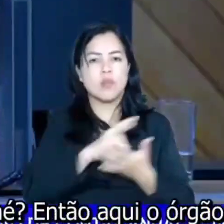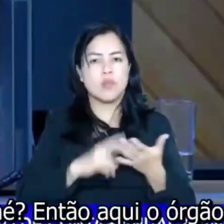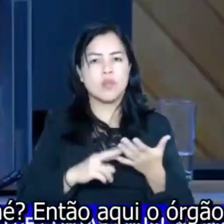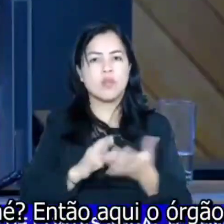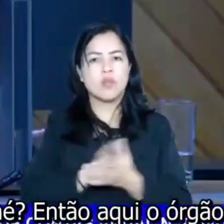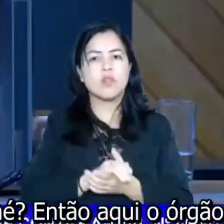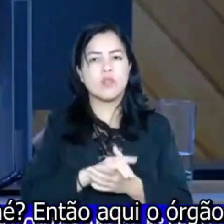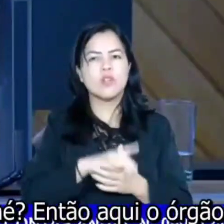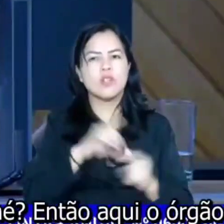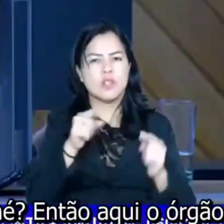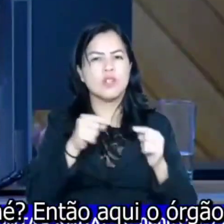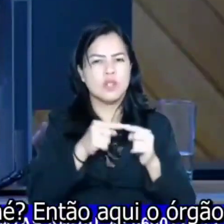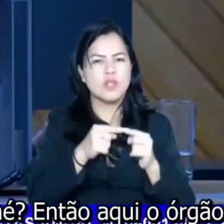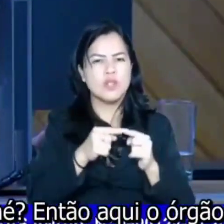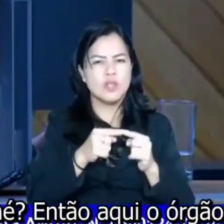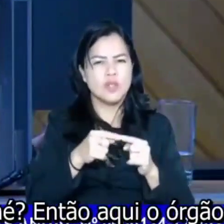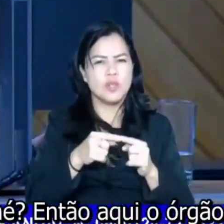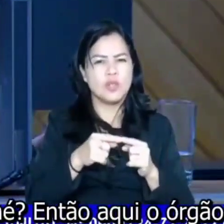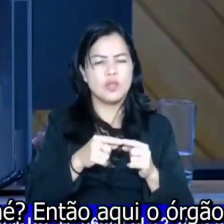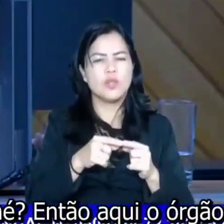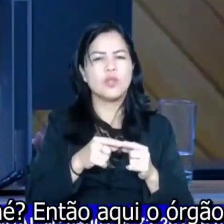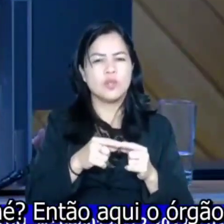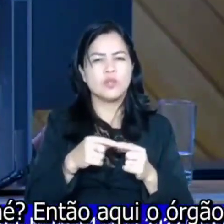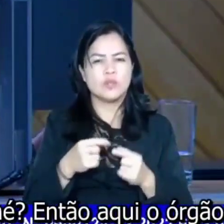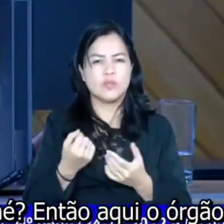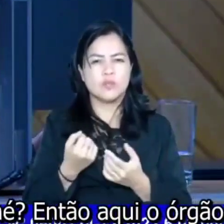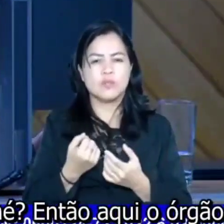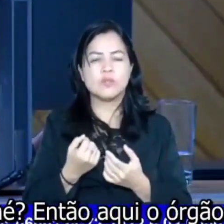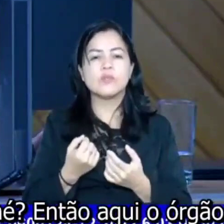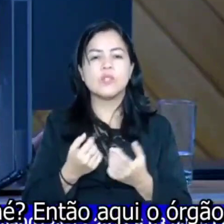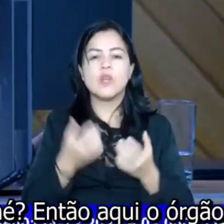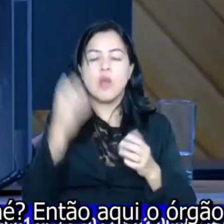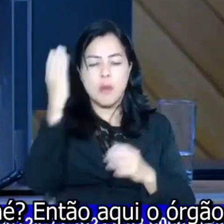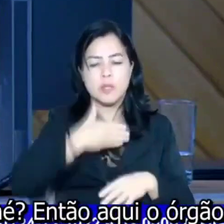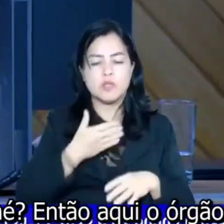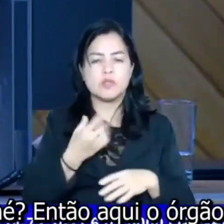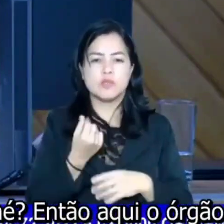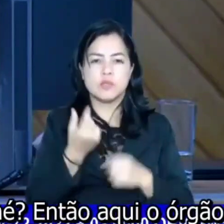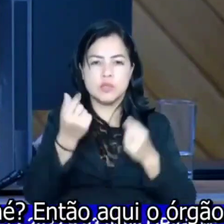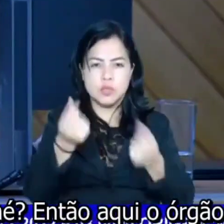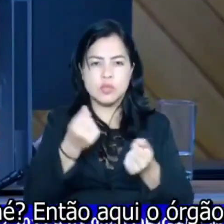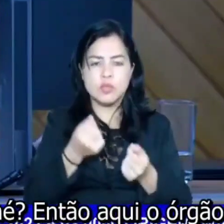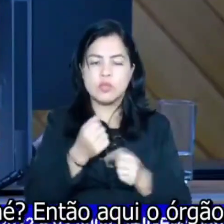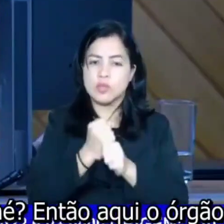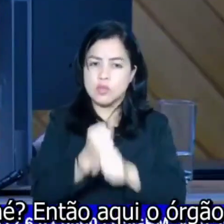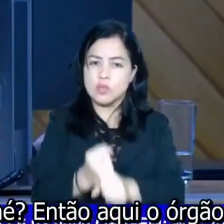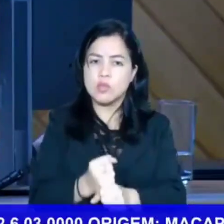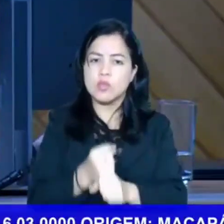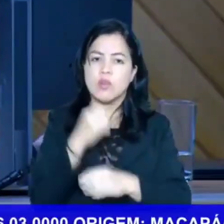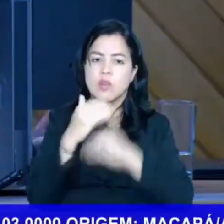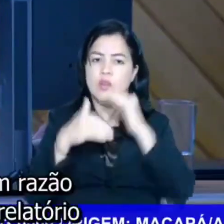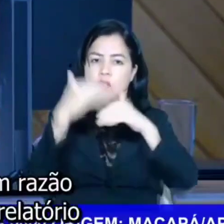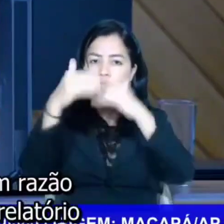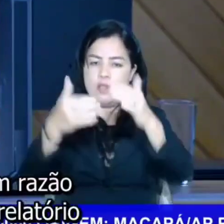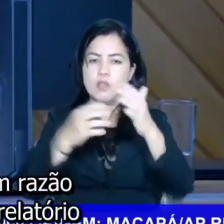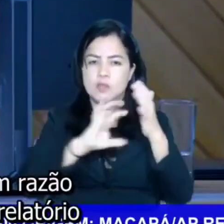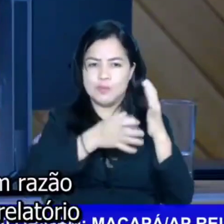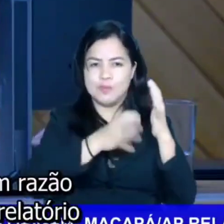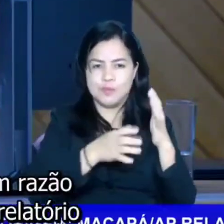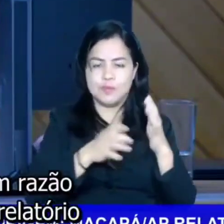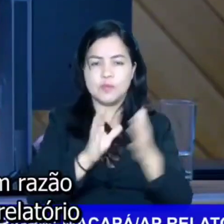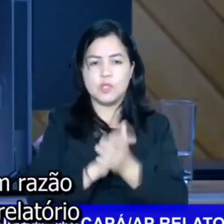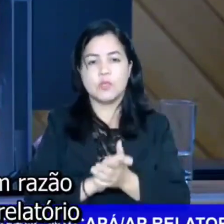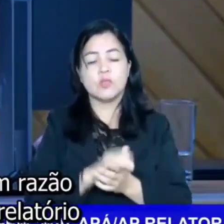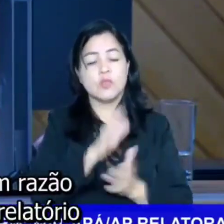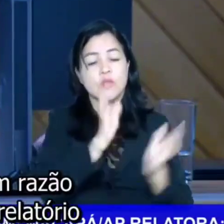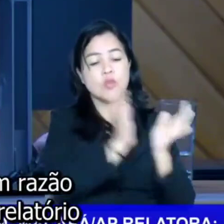Foco na juíza, Paulo. Narrado, a prestação de contas anual do Avante. Então, aqui, o órgão técnico